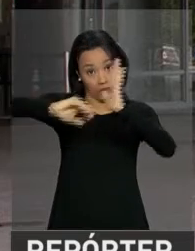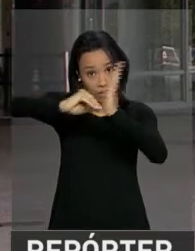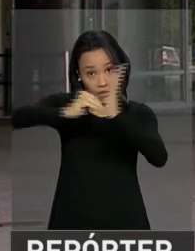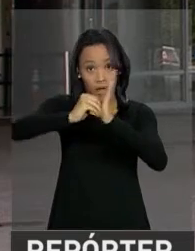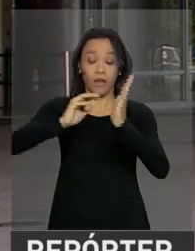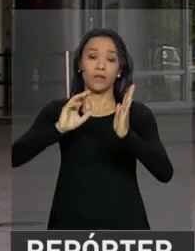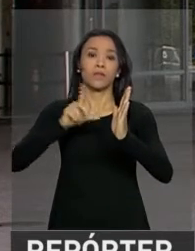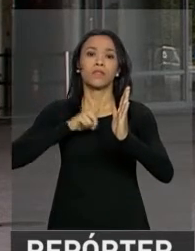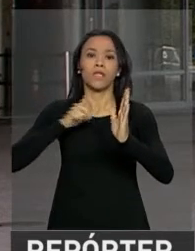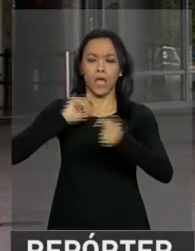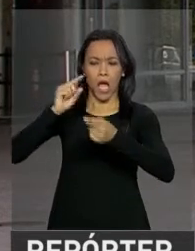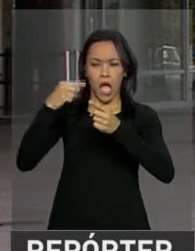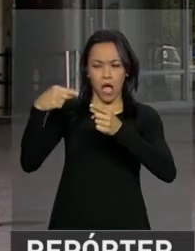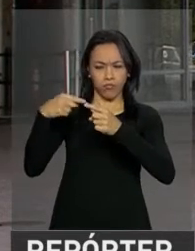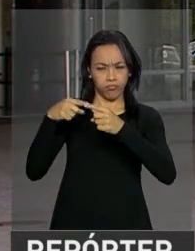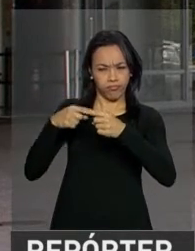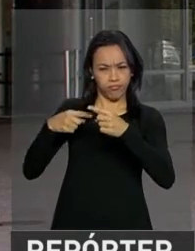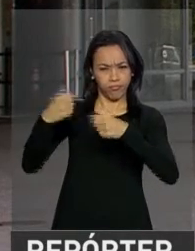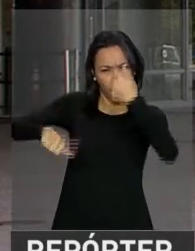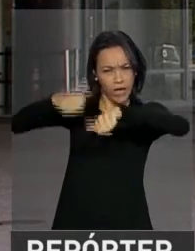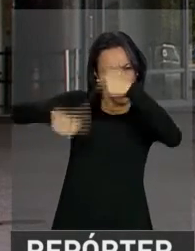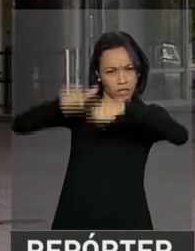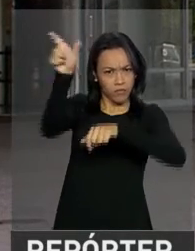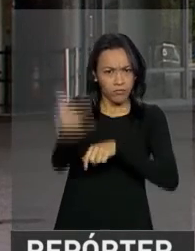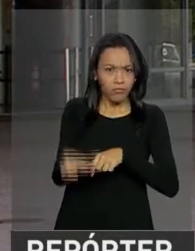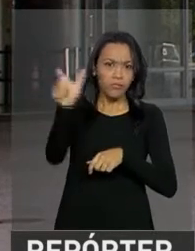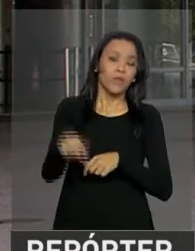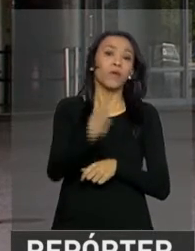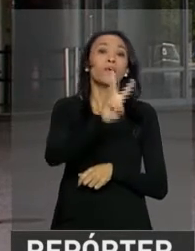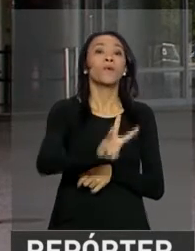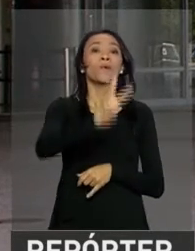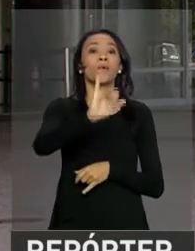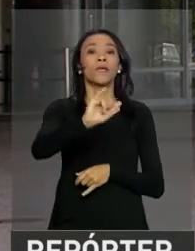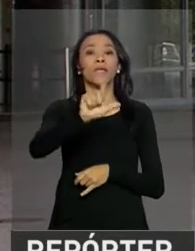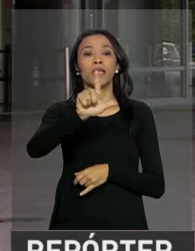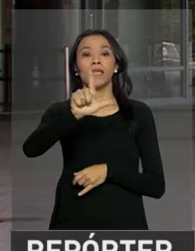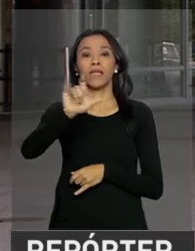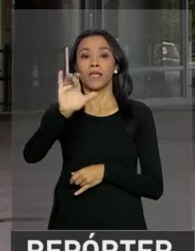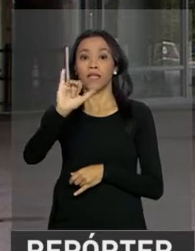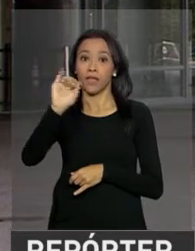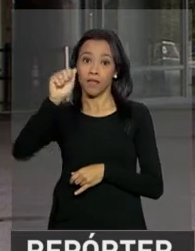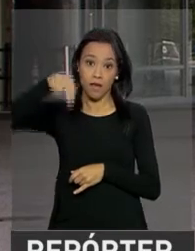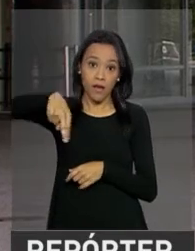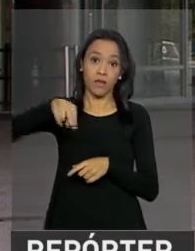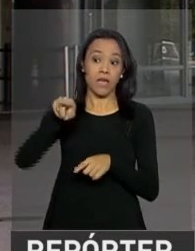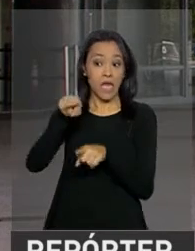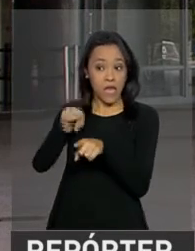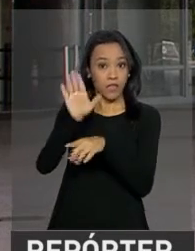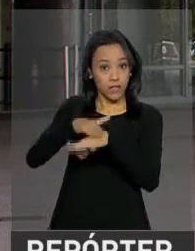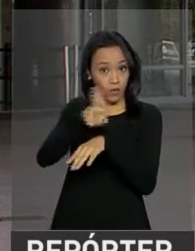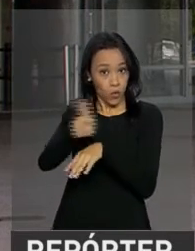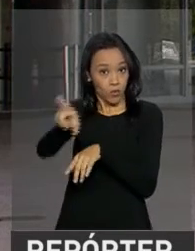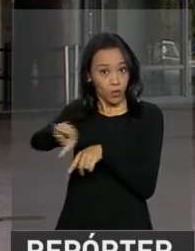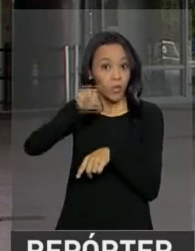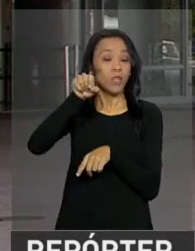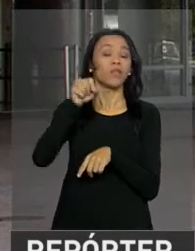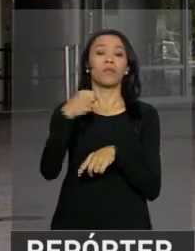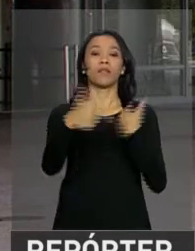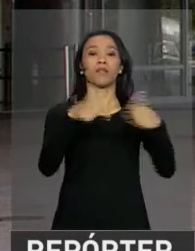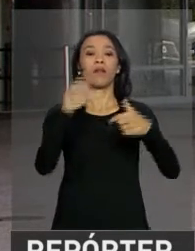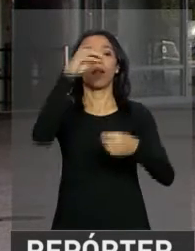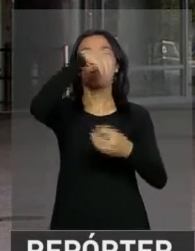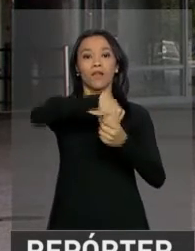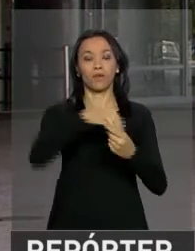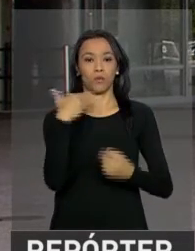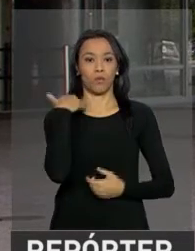economista ilan goldfajn indicado para a presidência do banco central o anúncio do nome de ilan goldfajn havia sido feito e